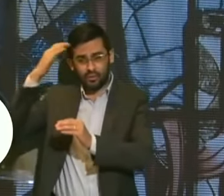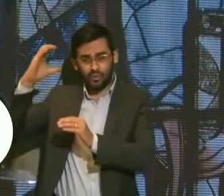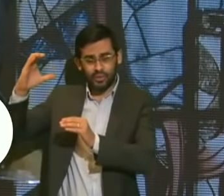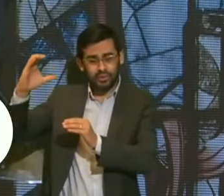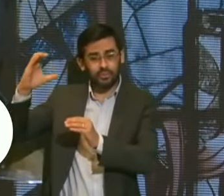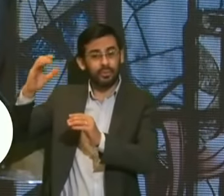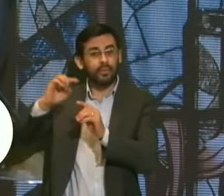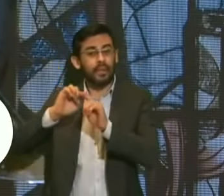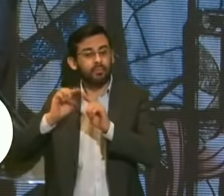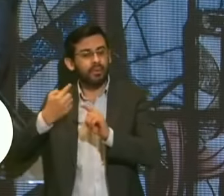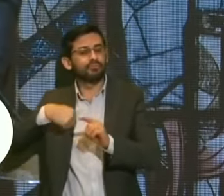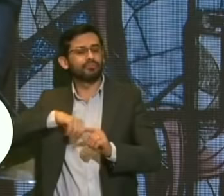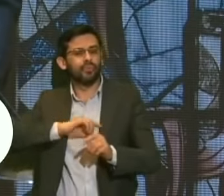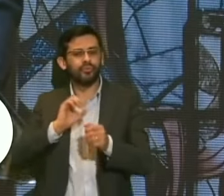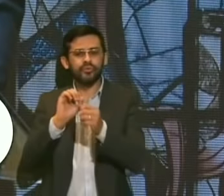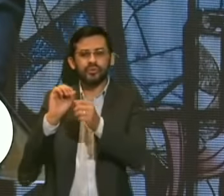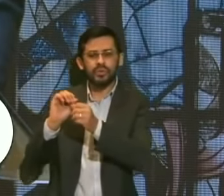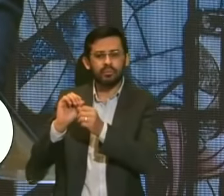gente fez